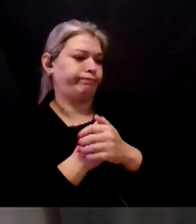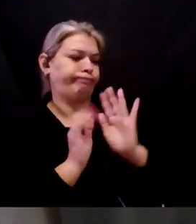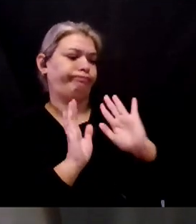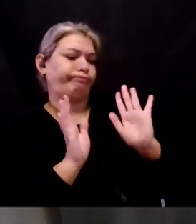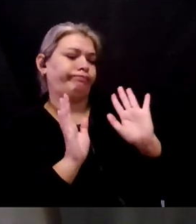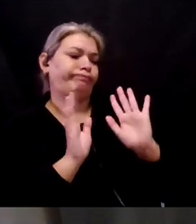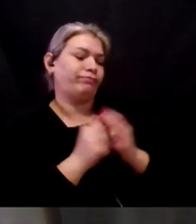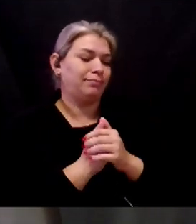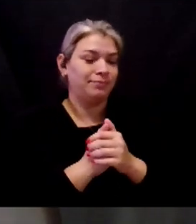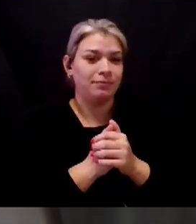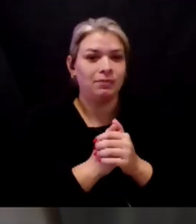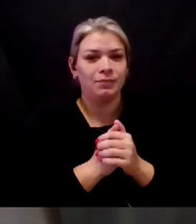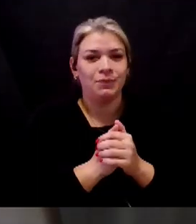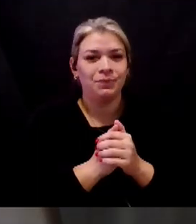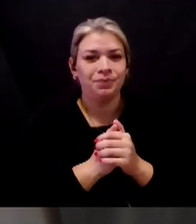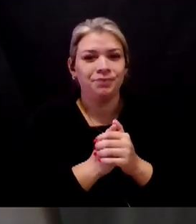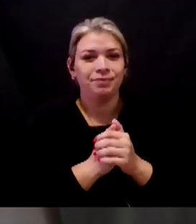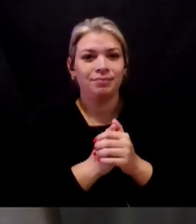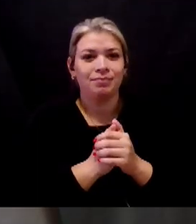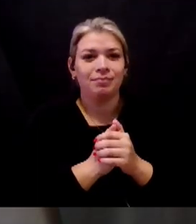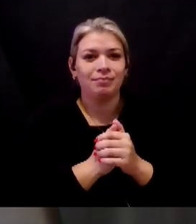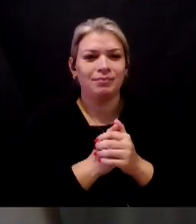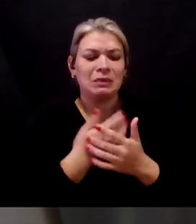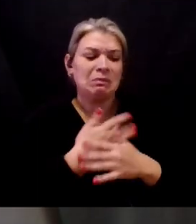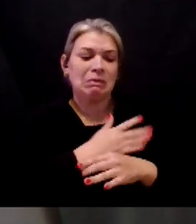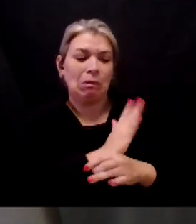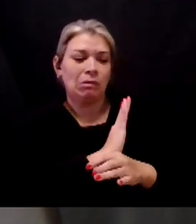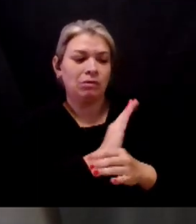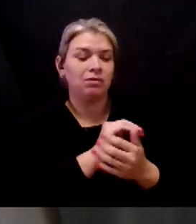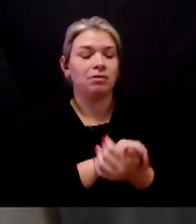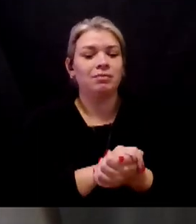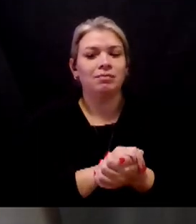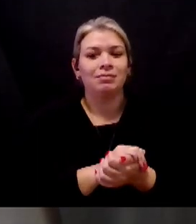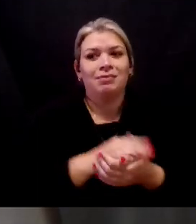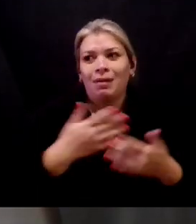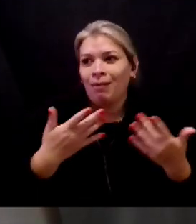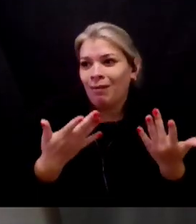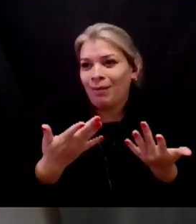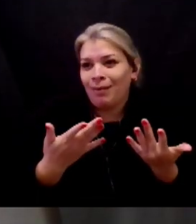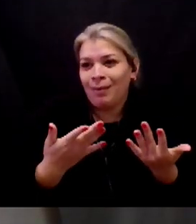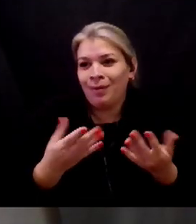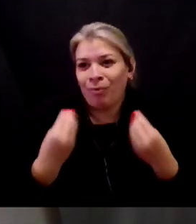muito, eu não gosto dessas coisas. Então.